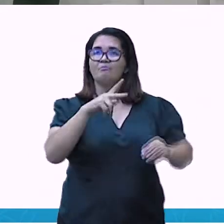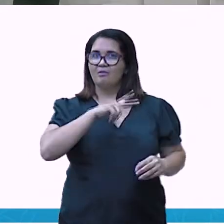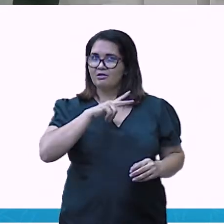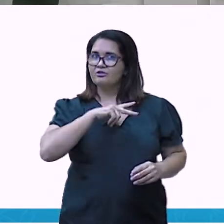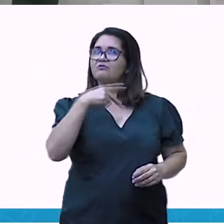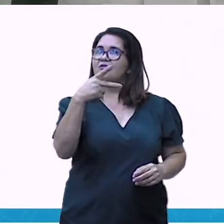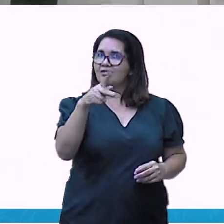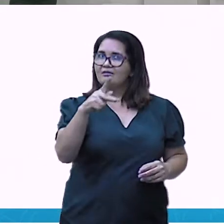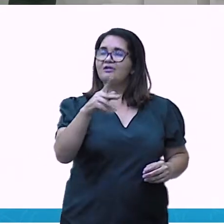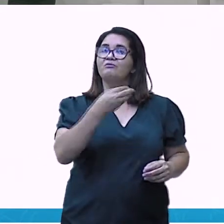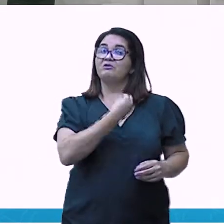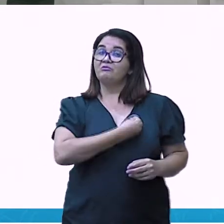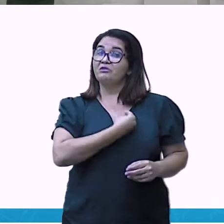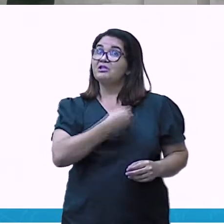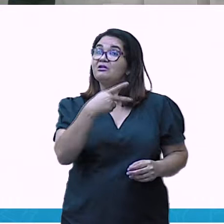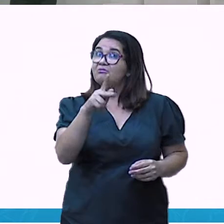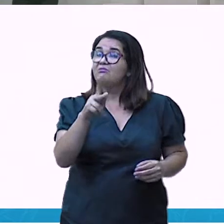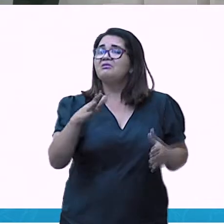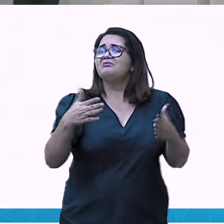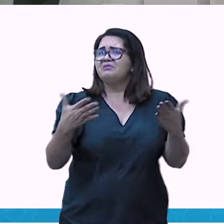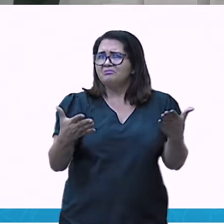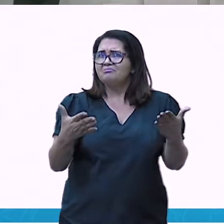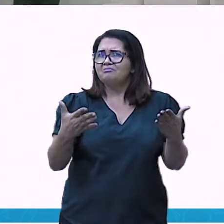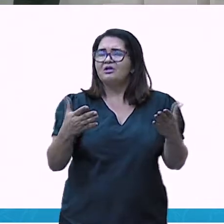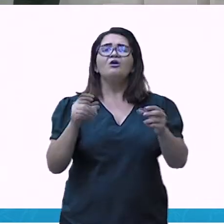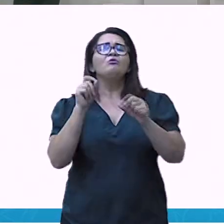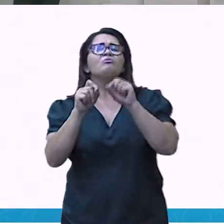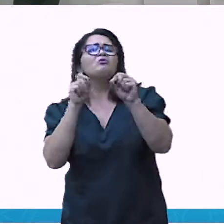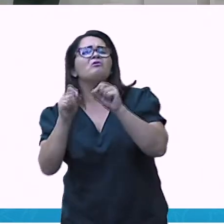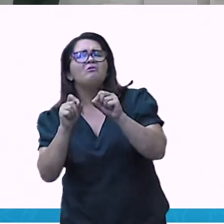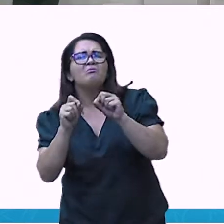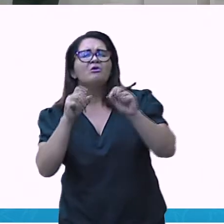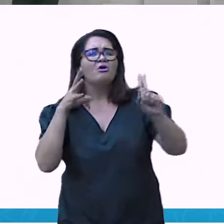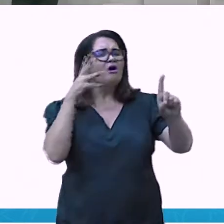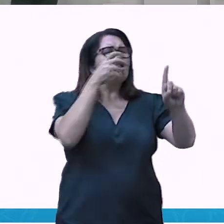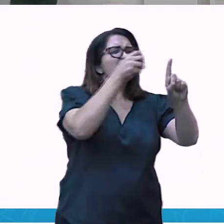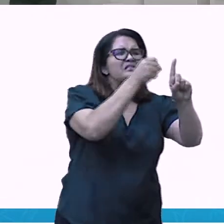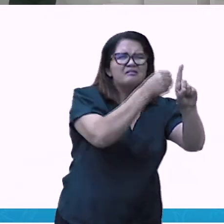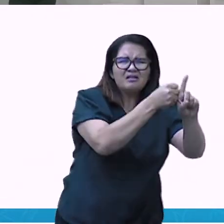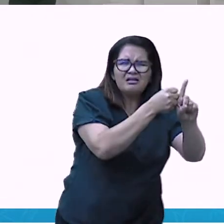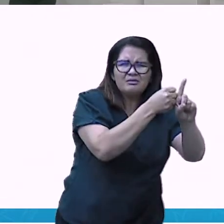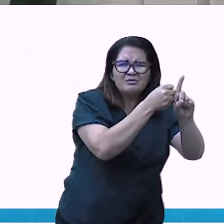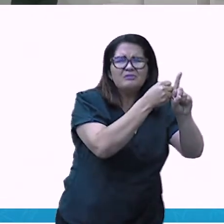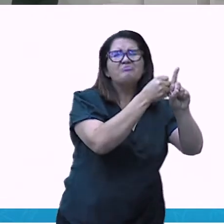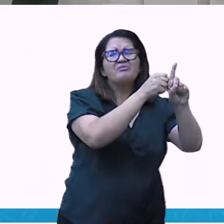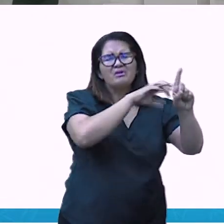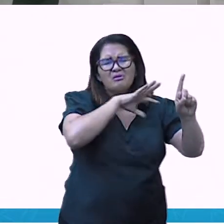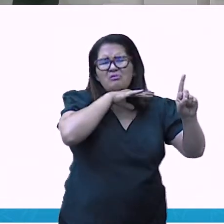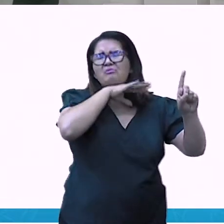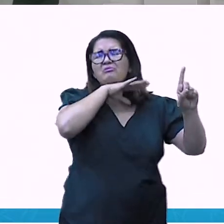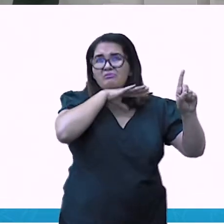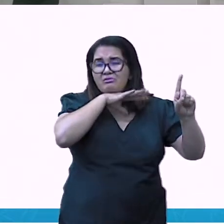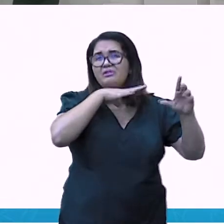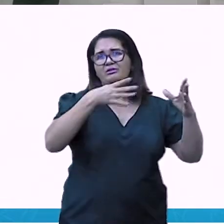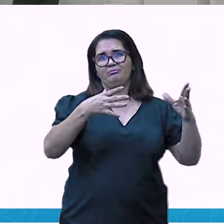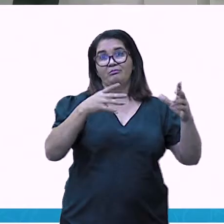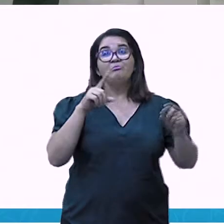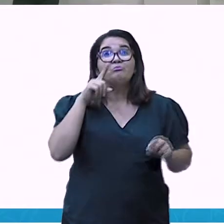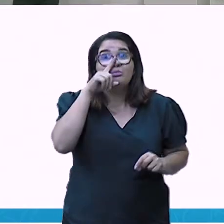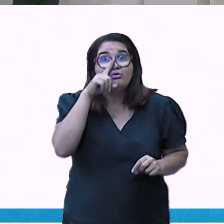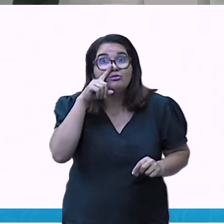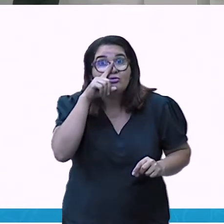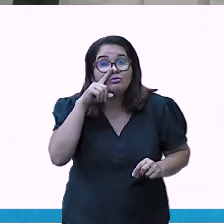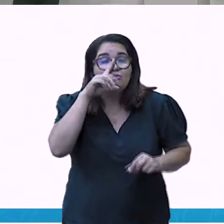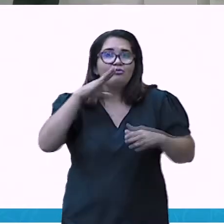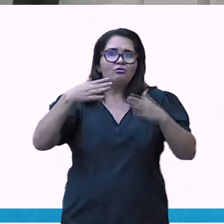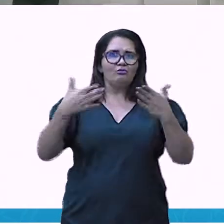acidente, é um acontecimento desagradável. Então, unindo aí as duas palavras, acidentes domésticos,